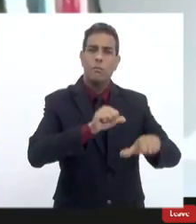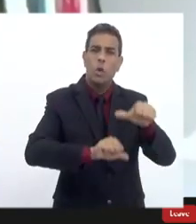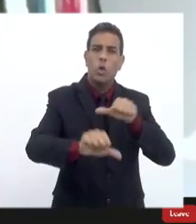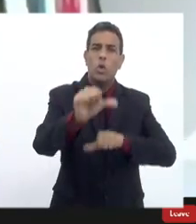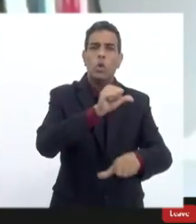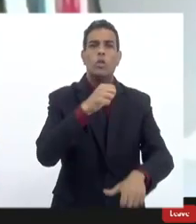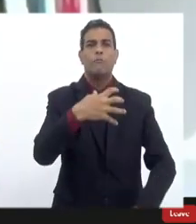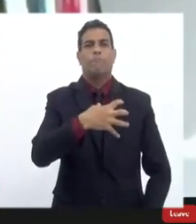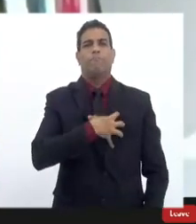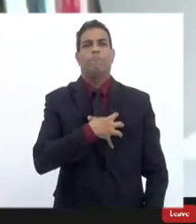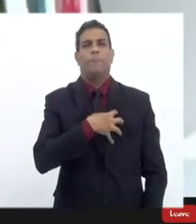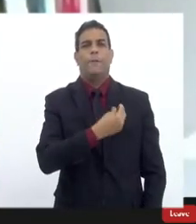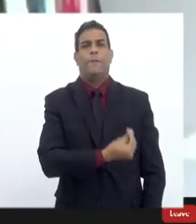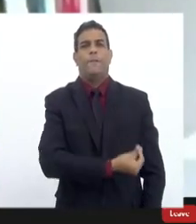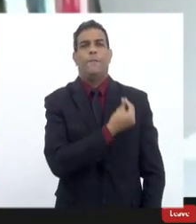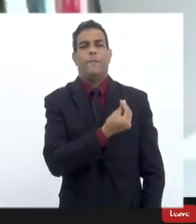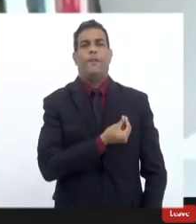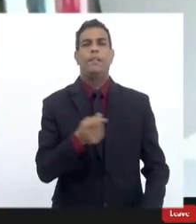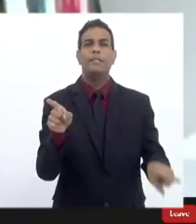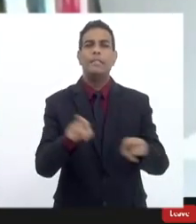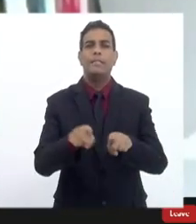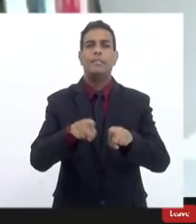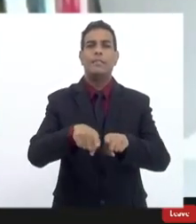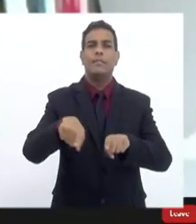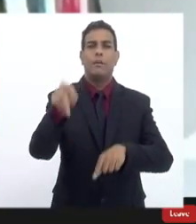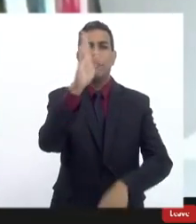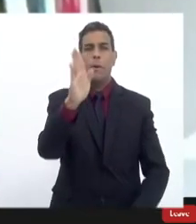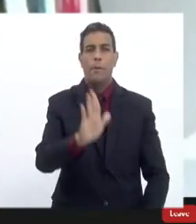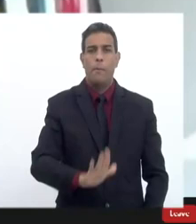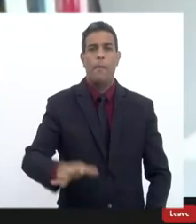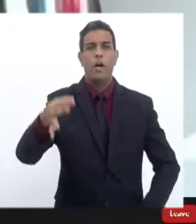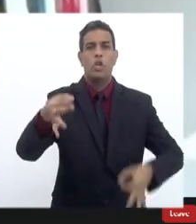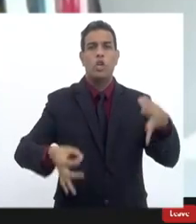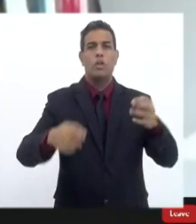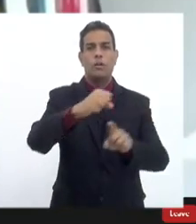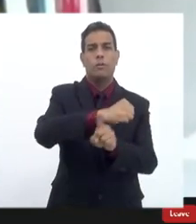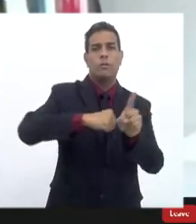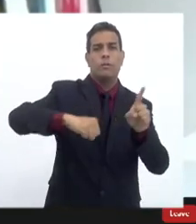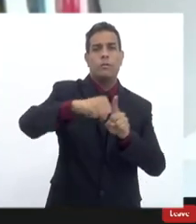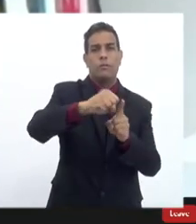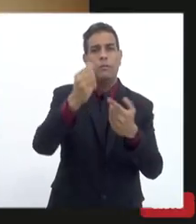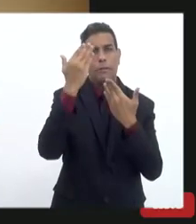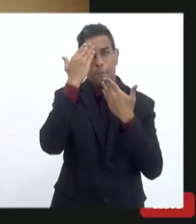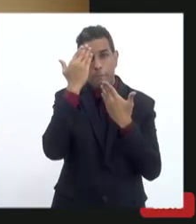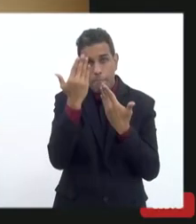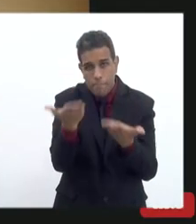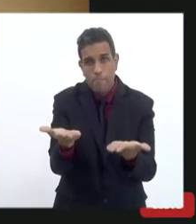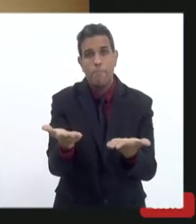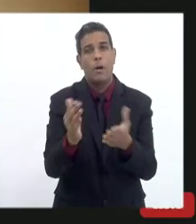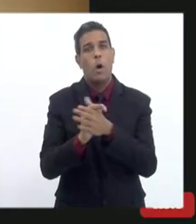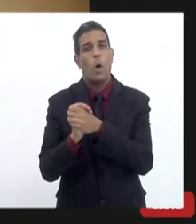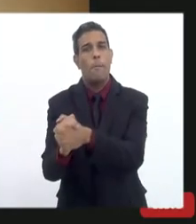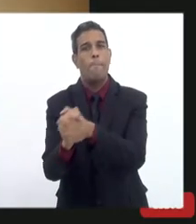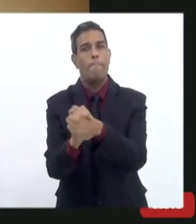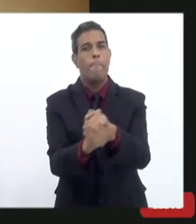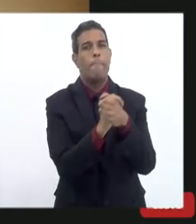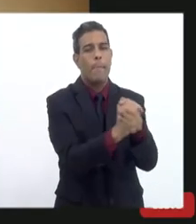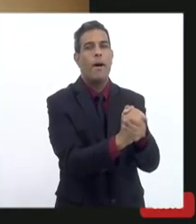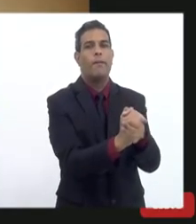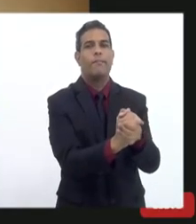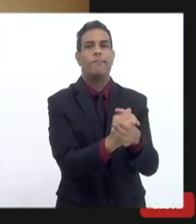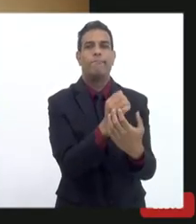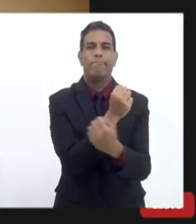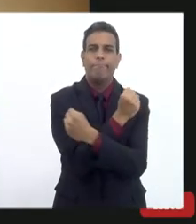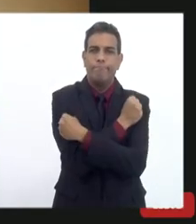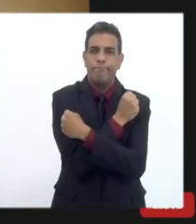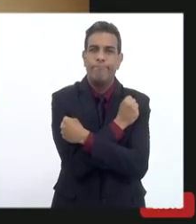nosso país num país com mais justiça social. Muito obrigada, um grande abraço, parabéns